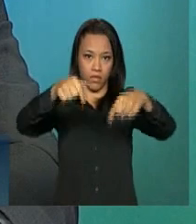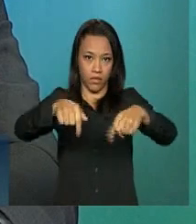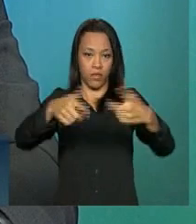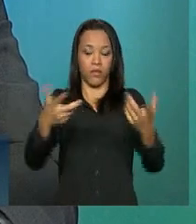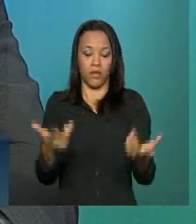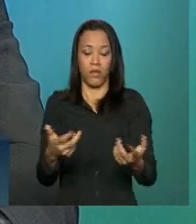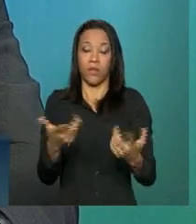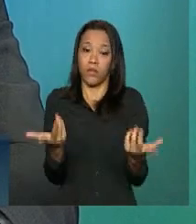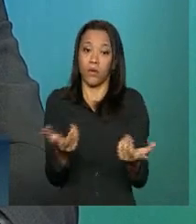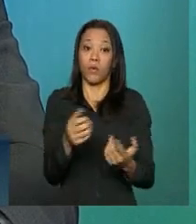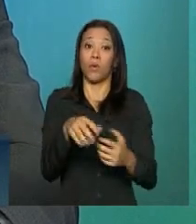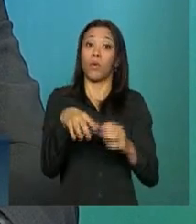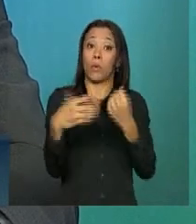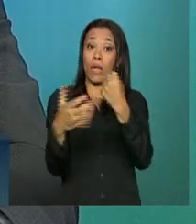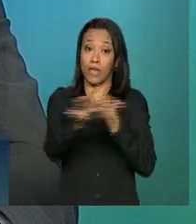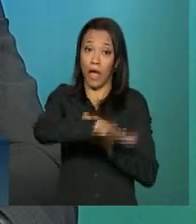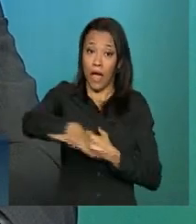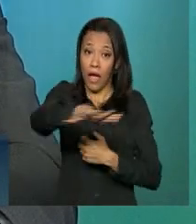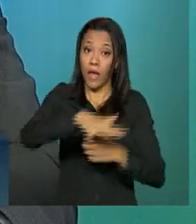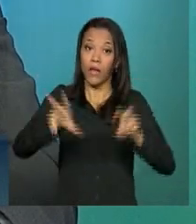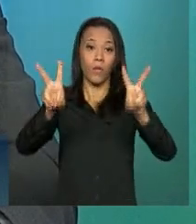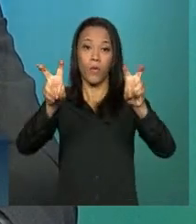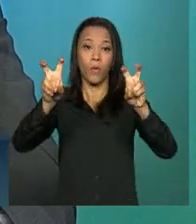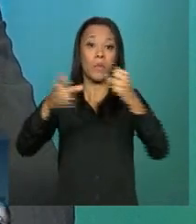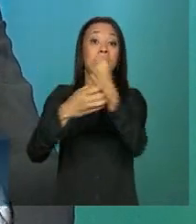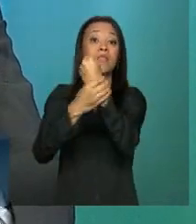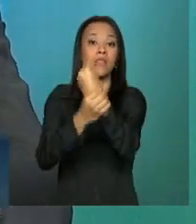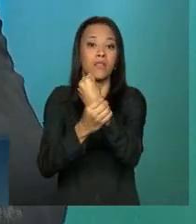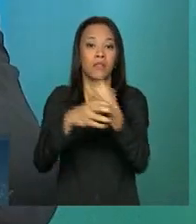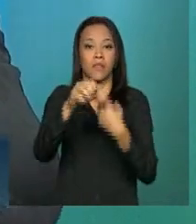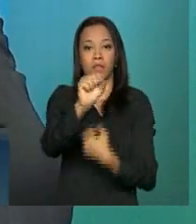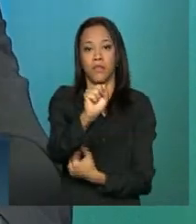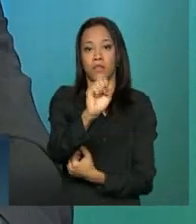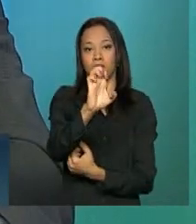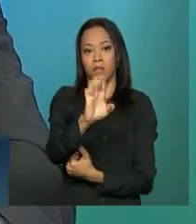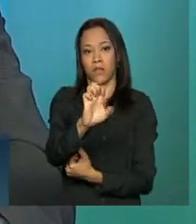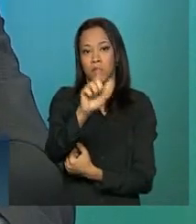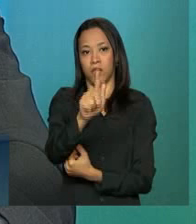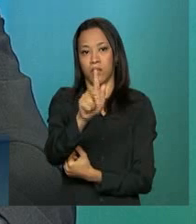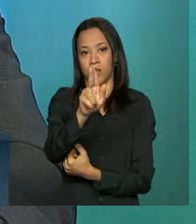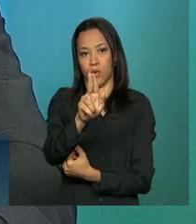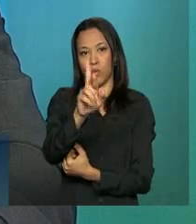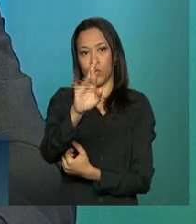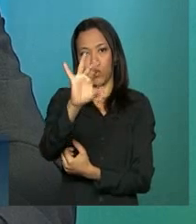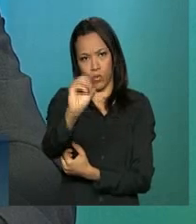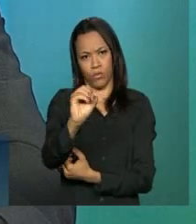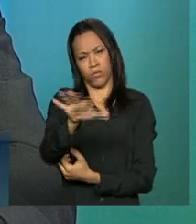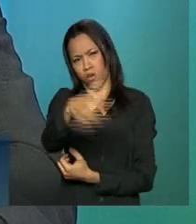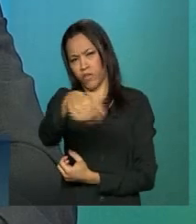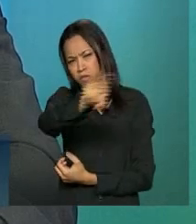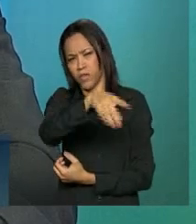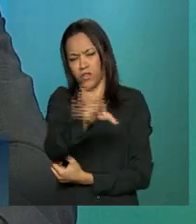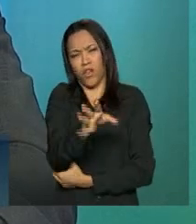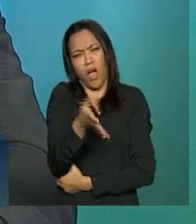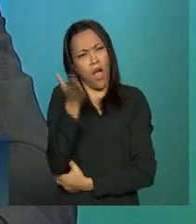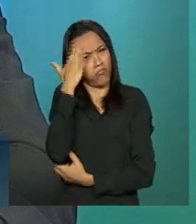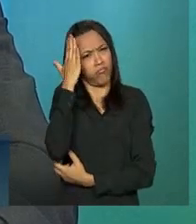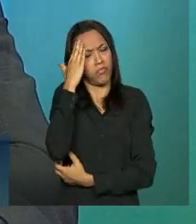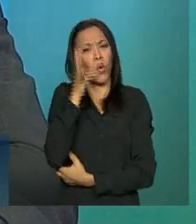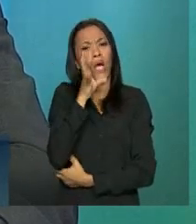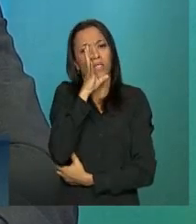seguros são um serviço. Seguro, inclusive, tem um efeito. Outro dia, algumas de vocês devem ter acompanhado lá quando a gente foi na